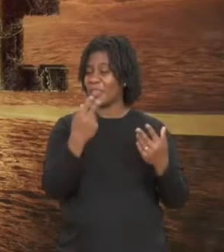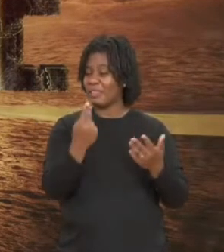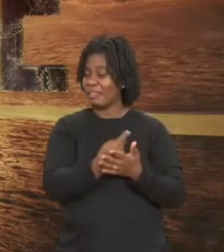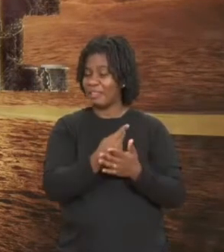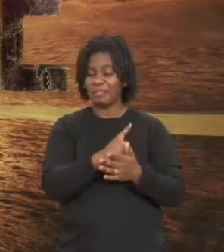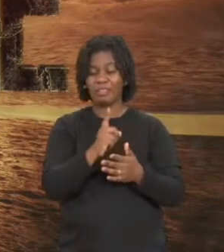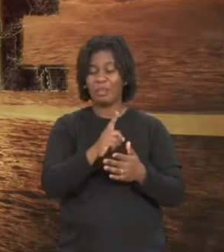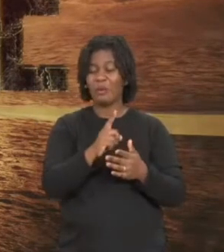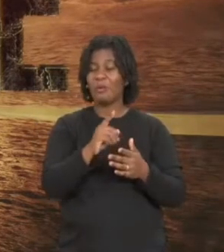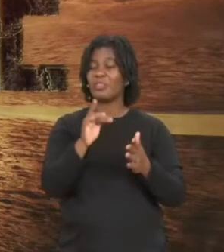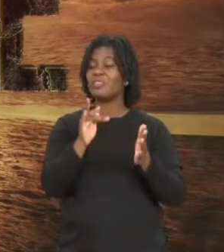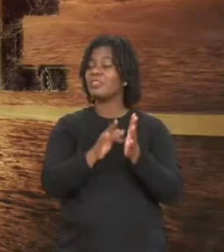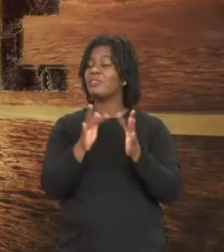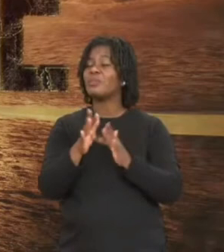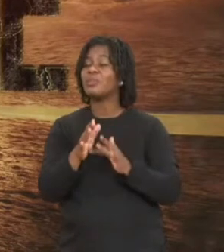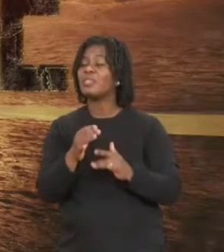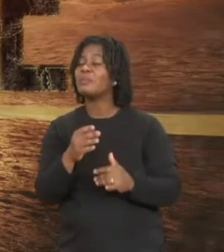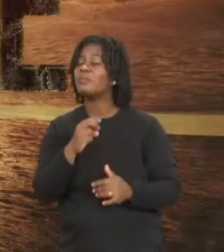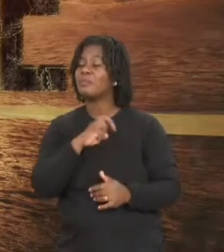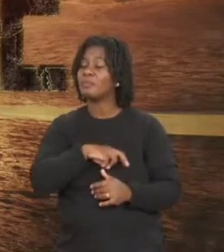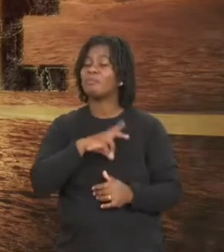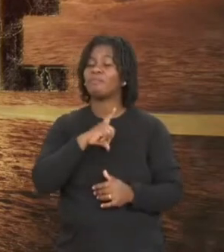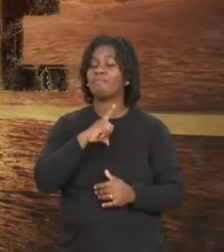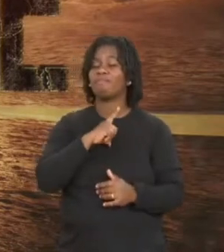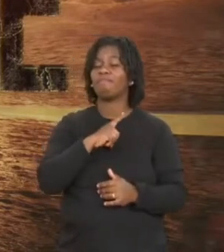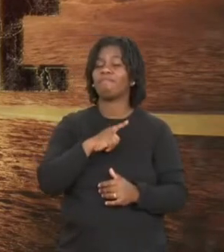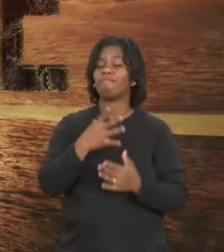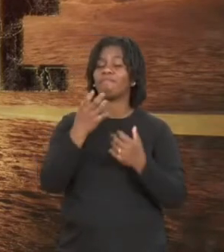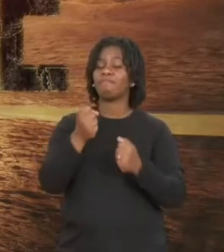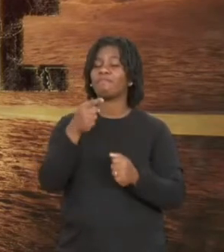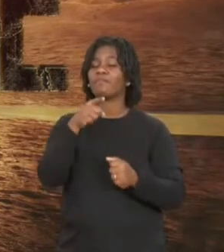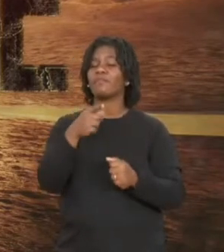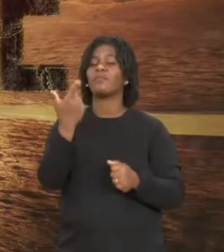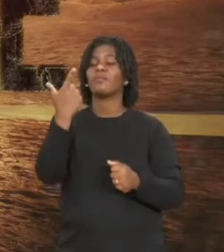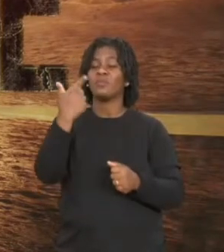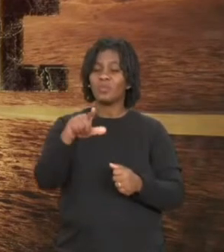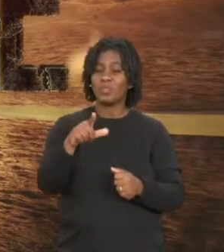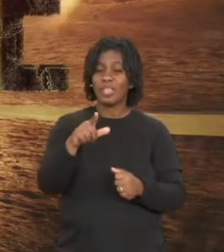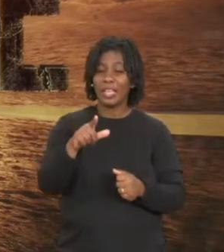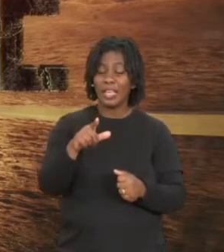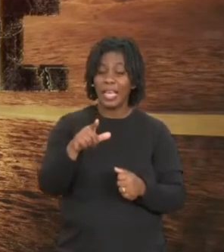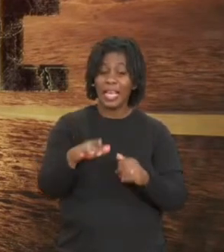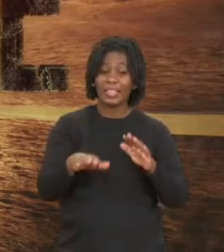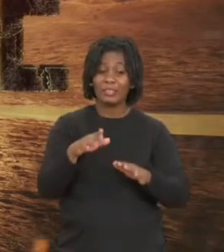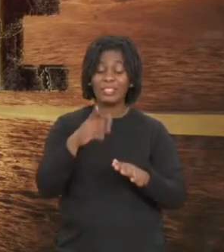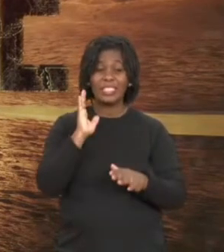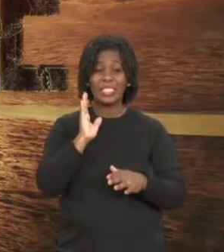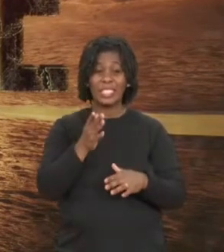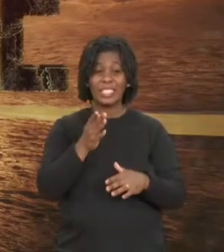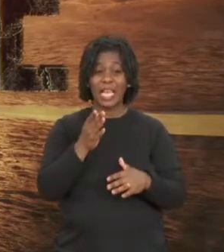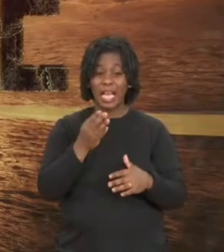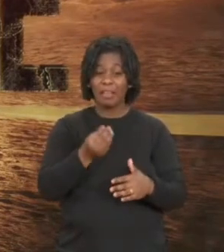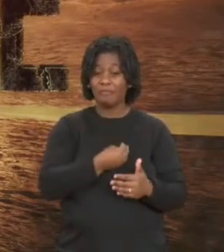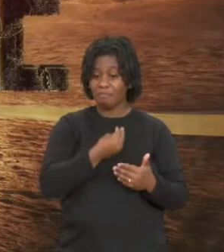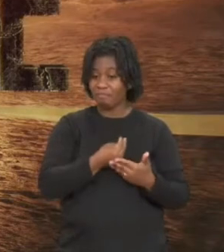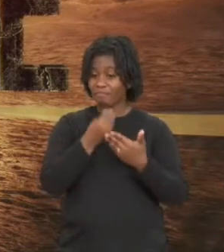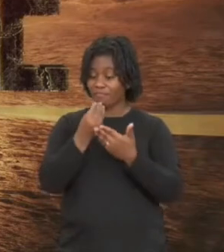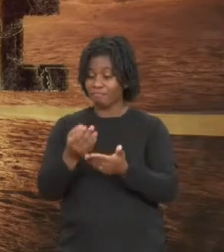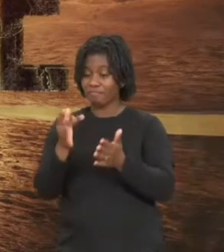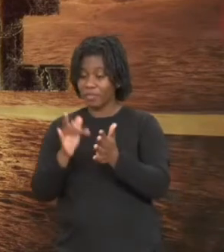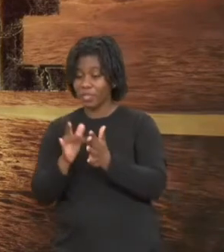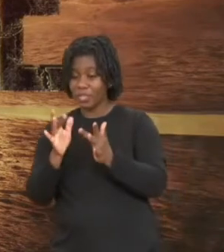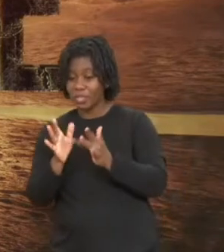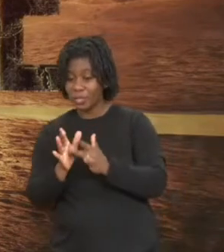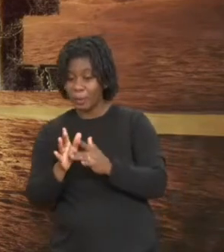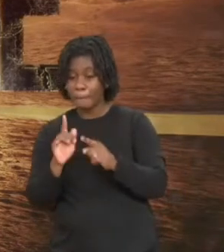te aceita. Talvez novamente. Talvez você já tinha vindo e tinha deixado. Ou já veio,